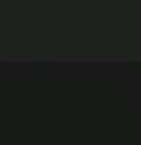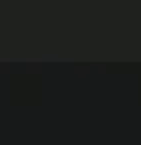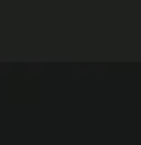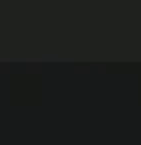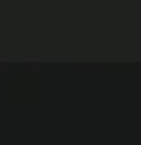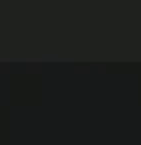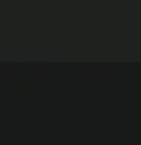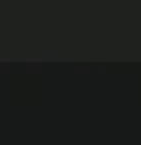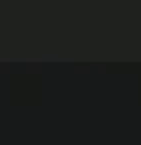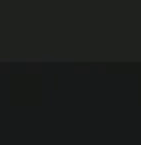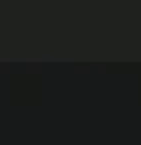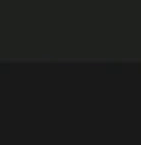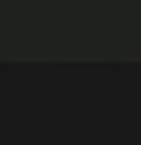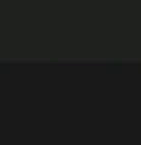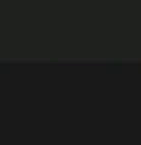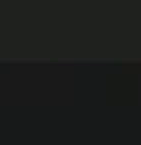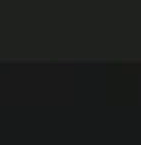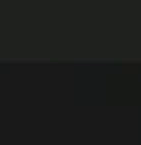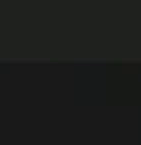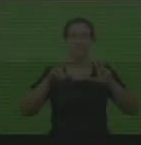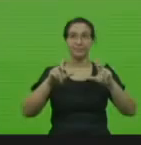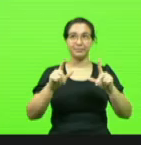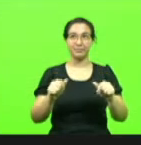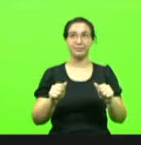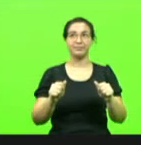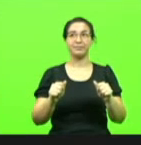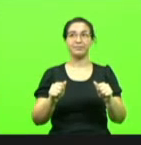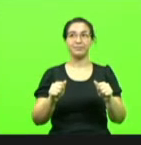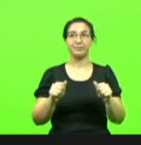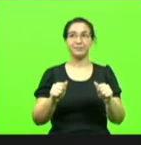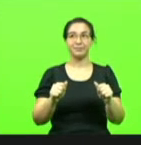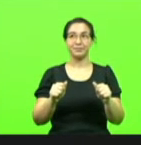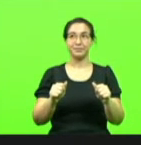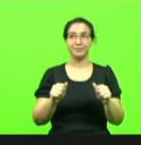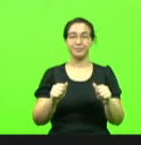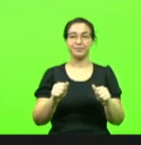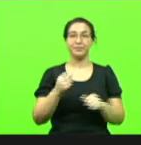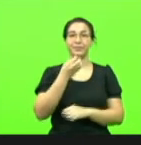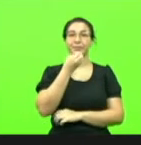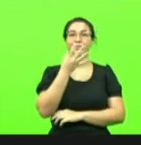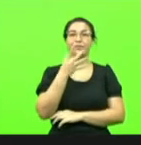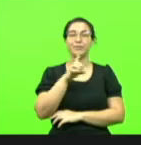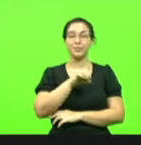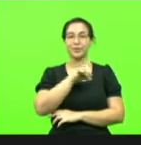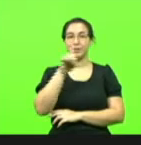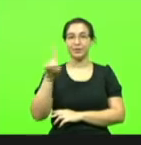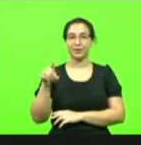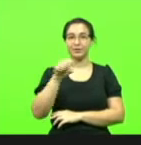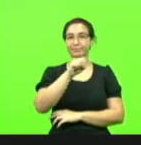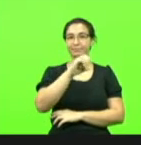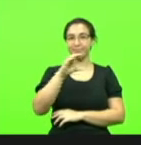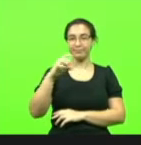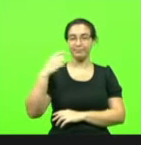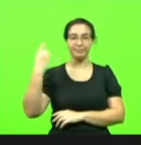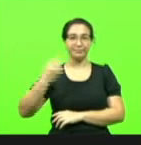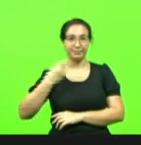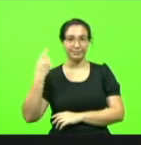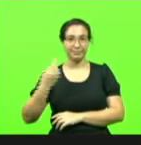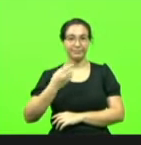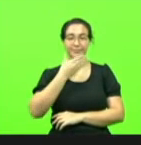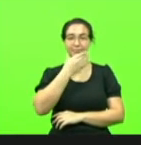mulher bom dia a todos Bom Dia Santa Catarina Bom dia os amigos